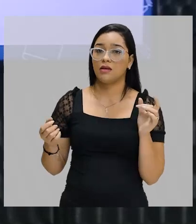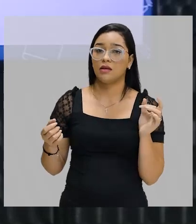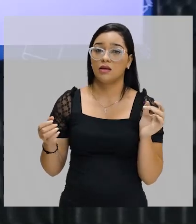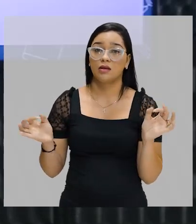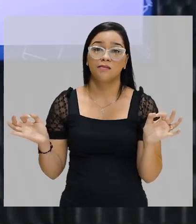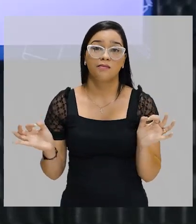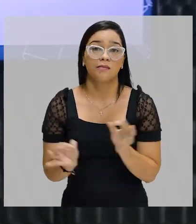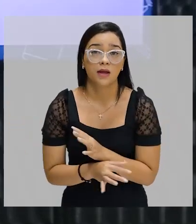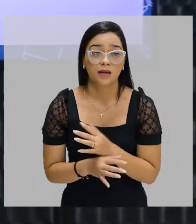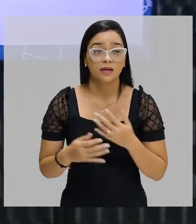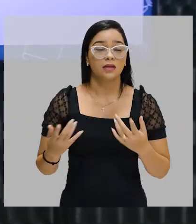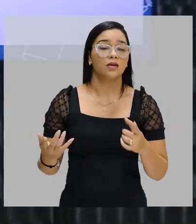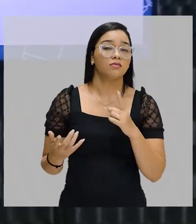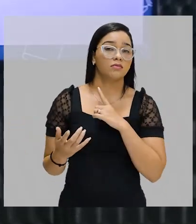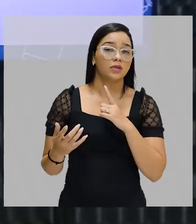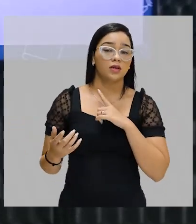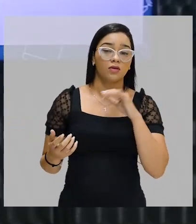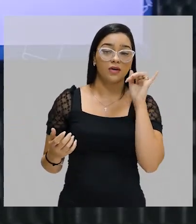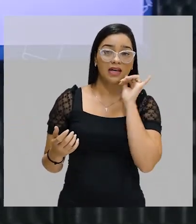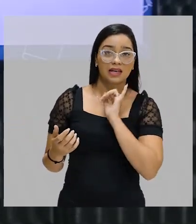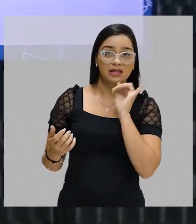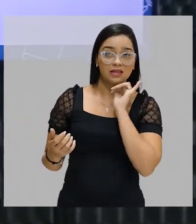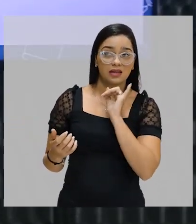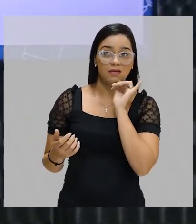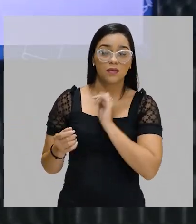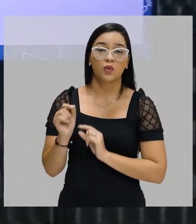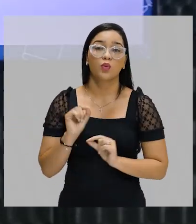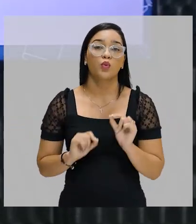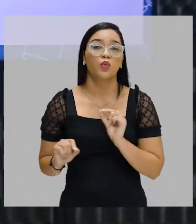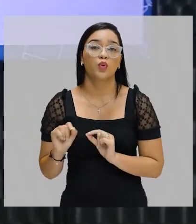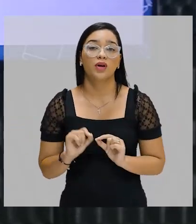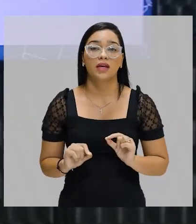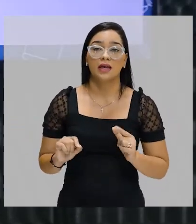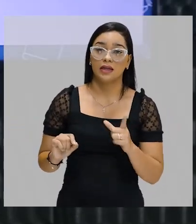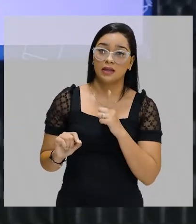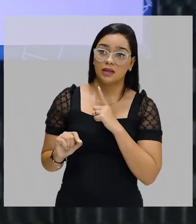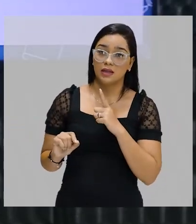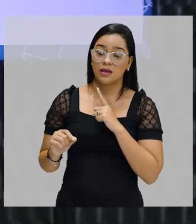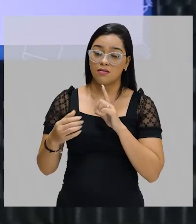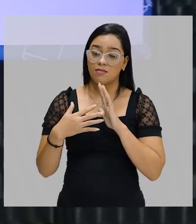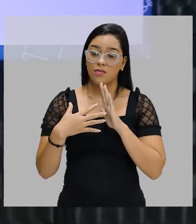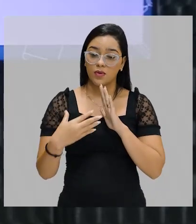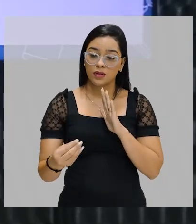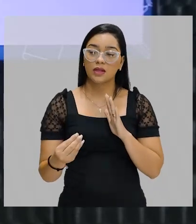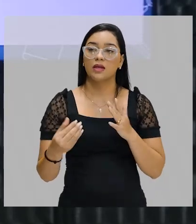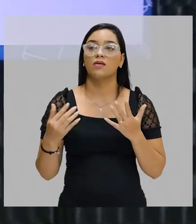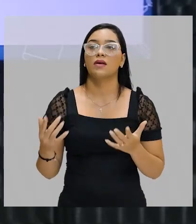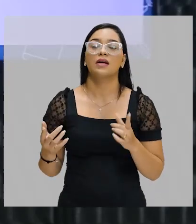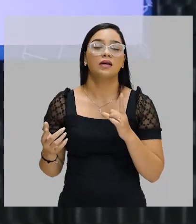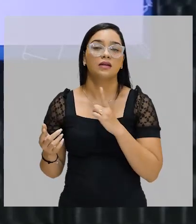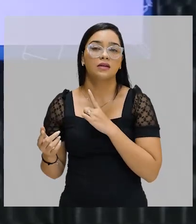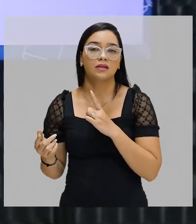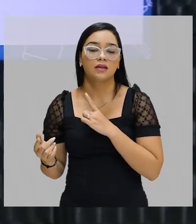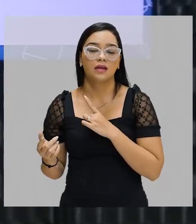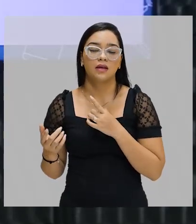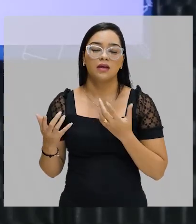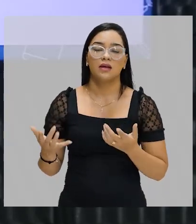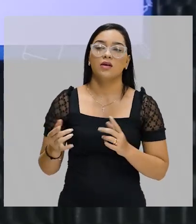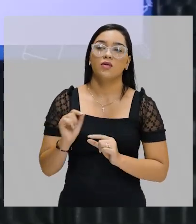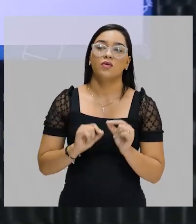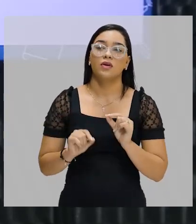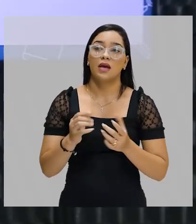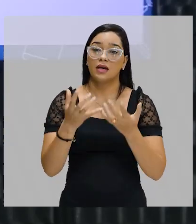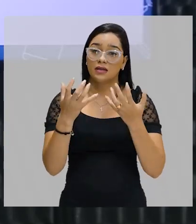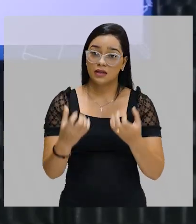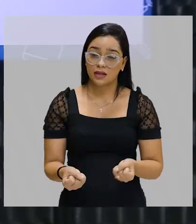completo. Então nós temos aqui um exemplo, né, do que seria o nosso modelo atômico, né, que é o mais